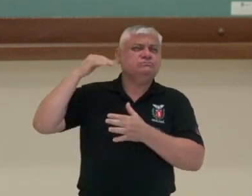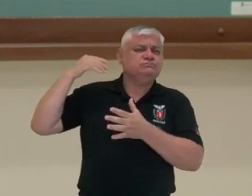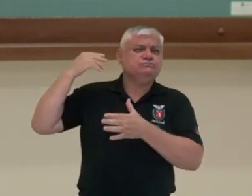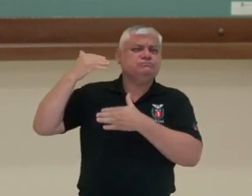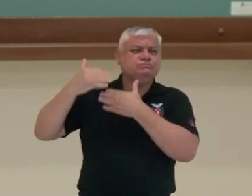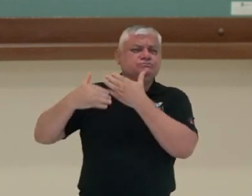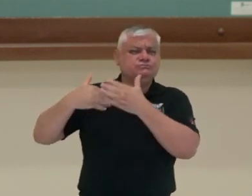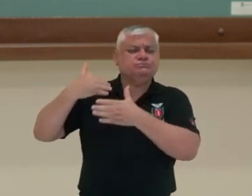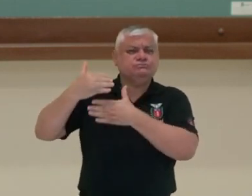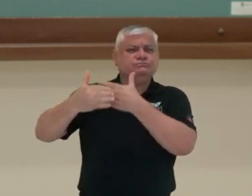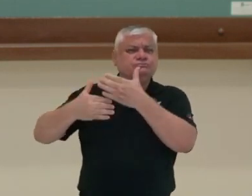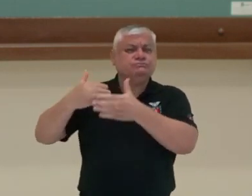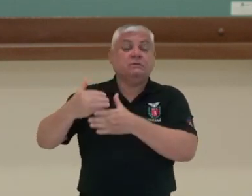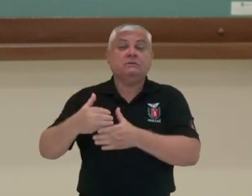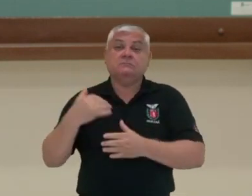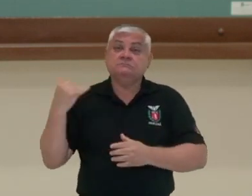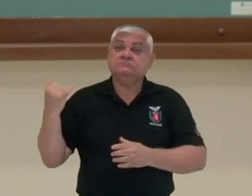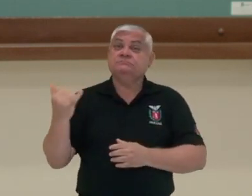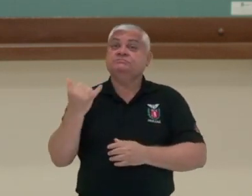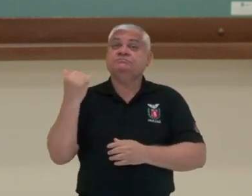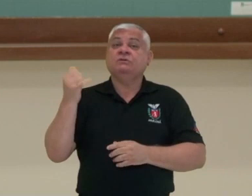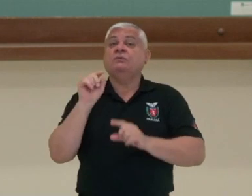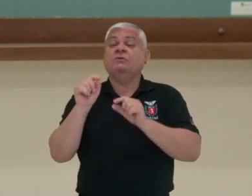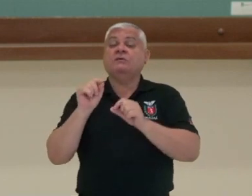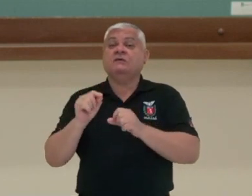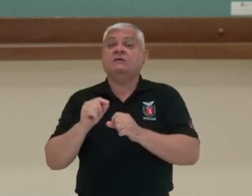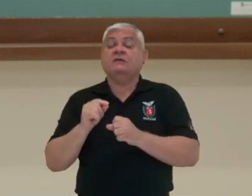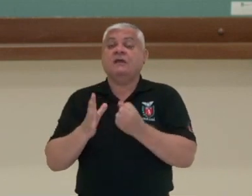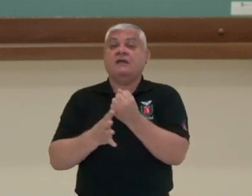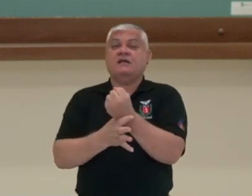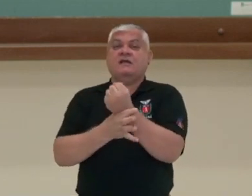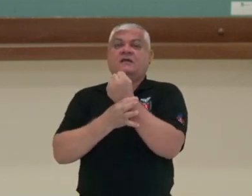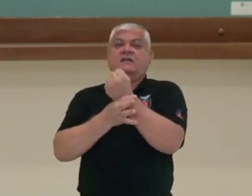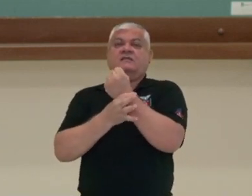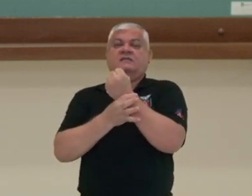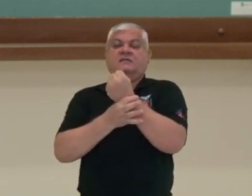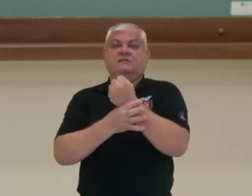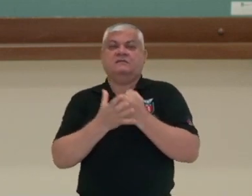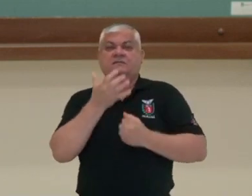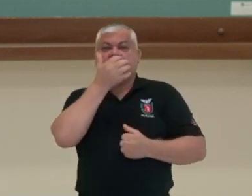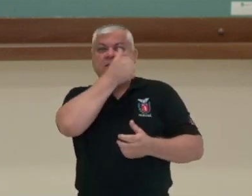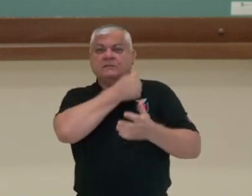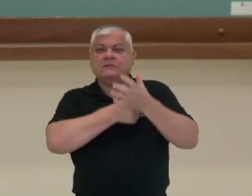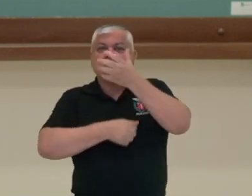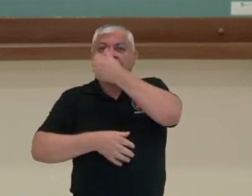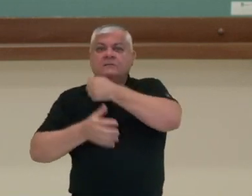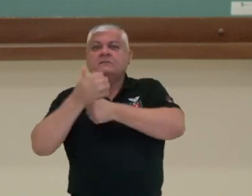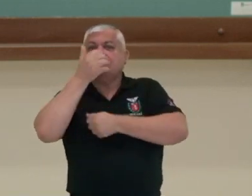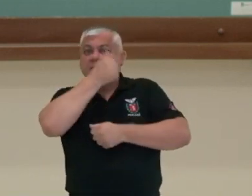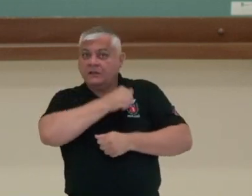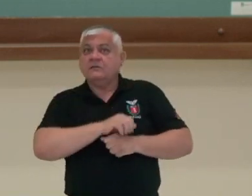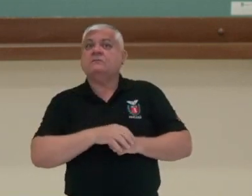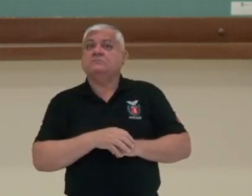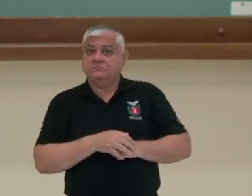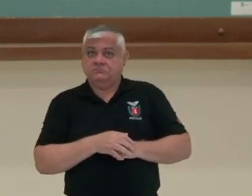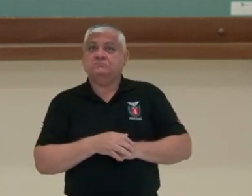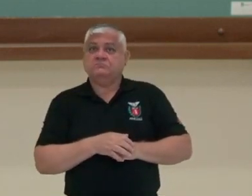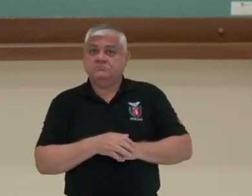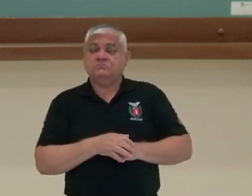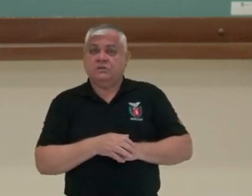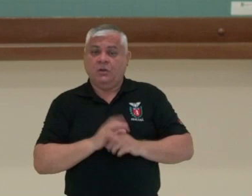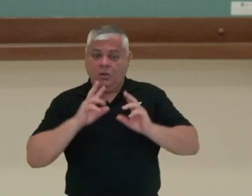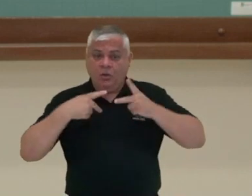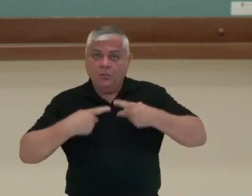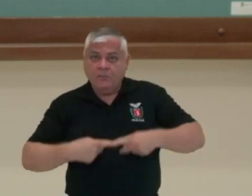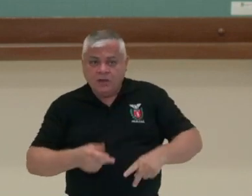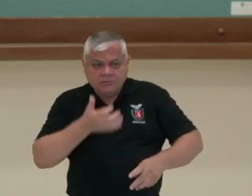foram essenciais para garantir a sobrevivência da nossa espécie. Então,